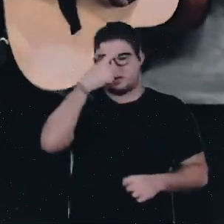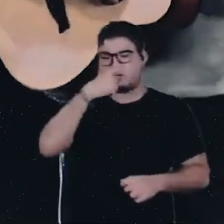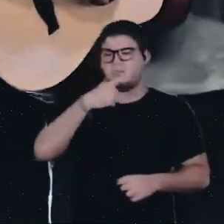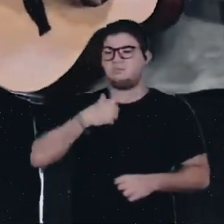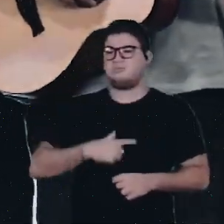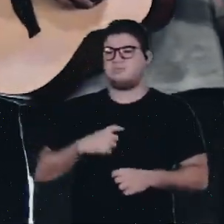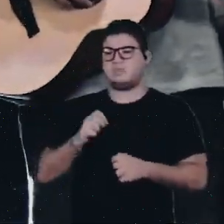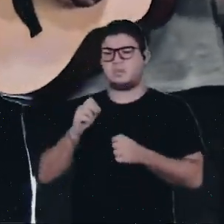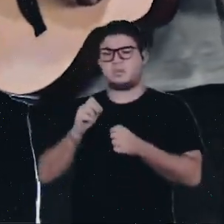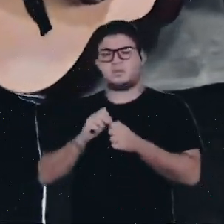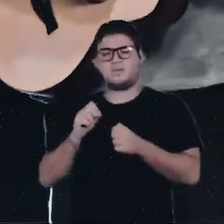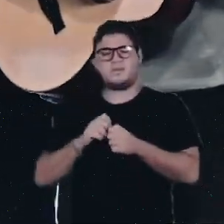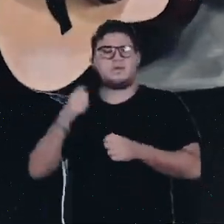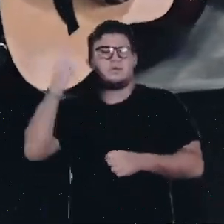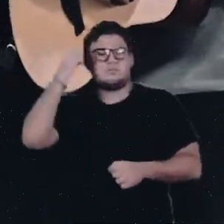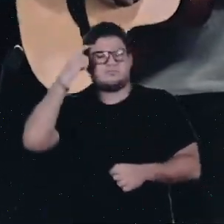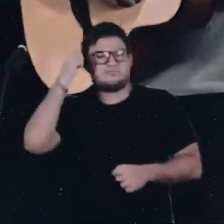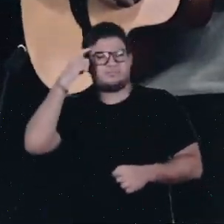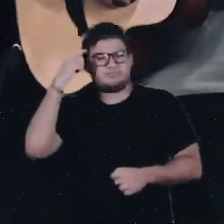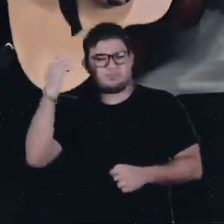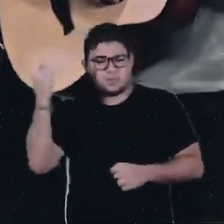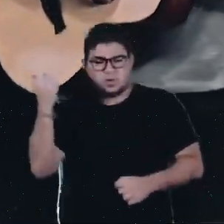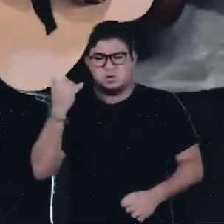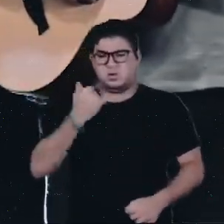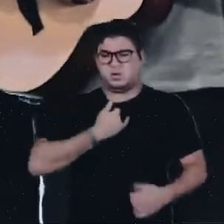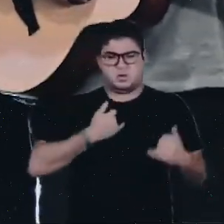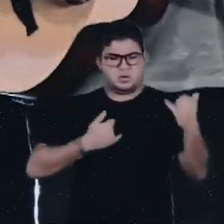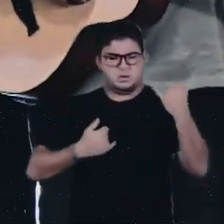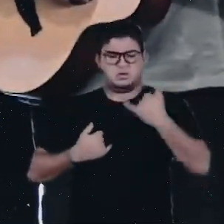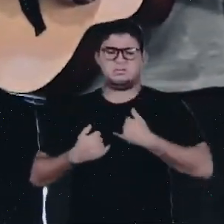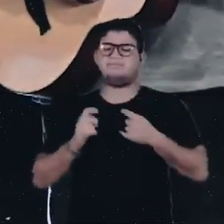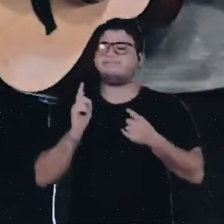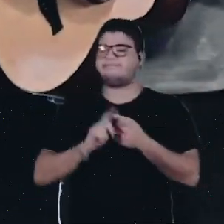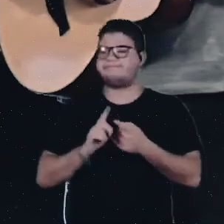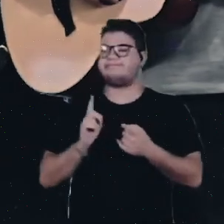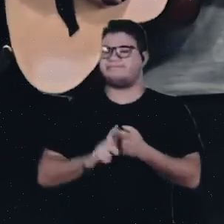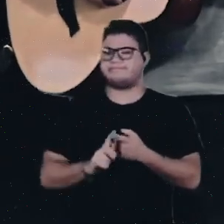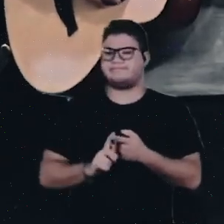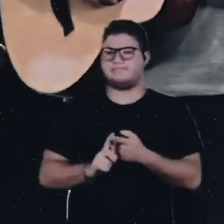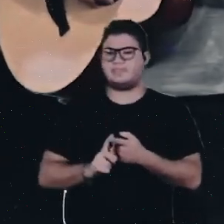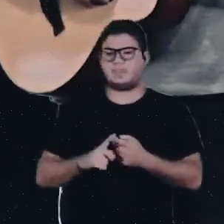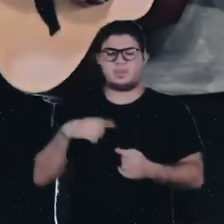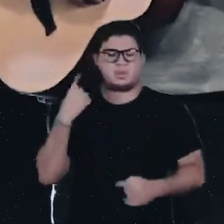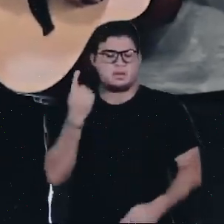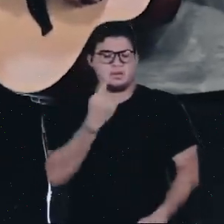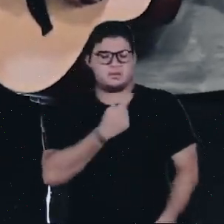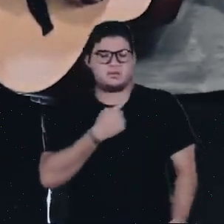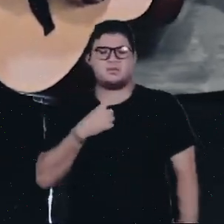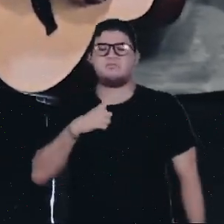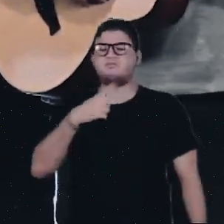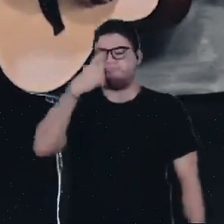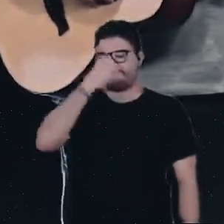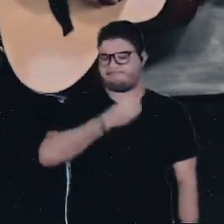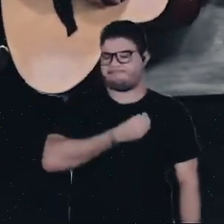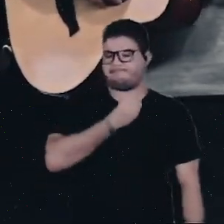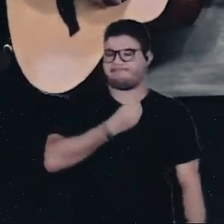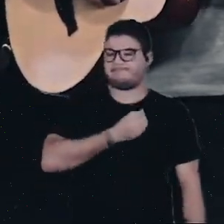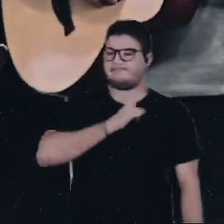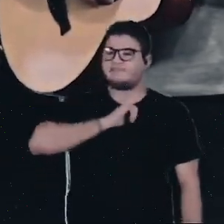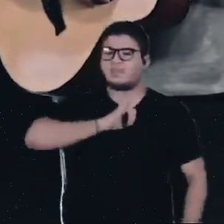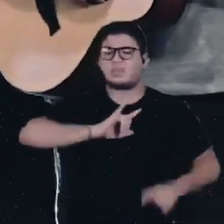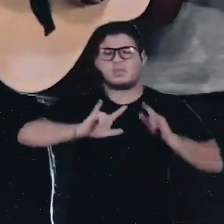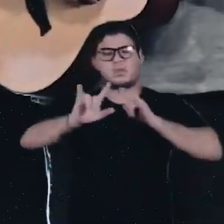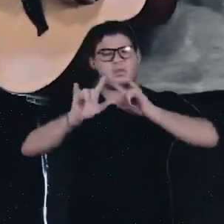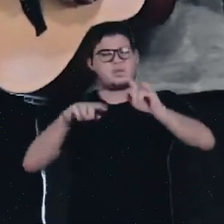daquilo que as pessoas pensam ou fazem contra você. Porque essa tem que ser nossa atitude, amar, porque nós